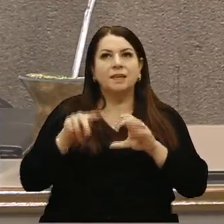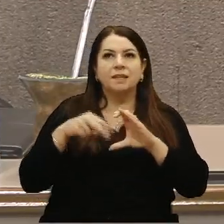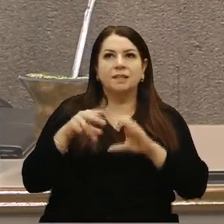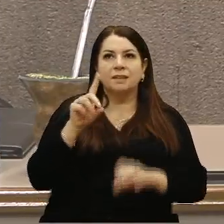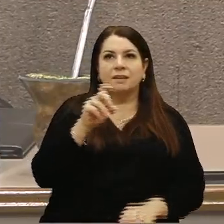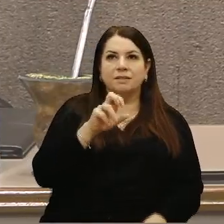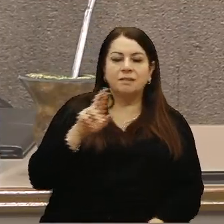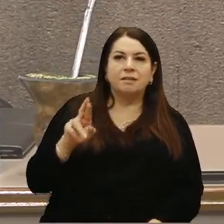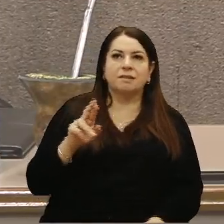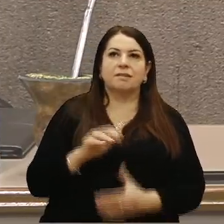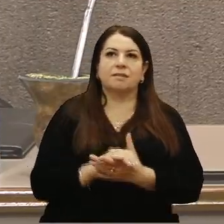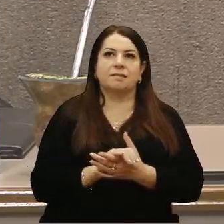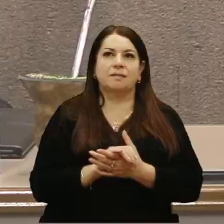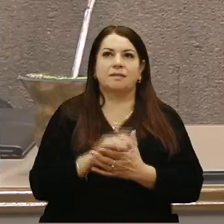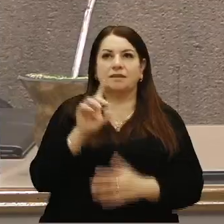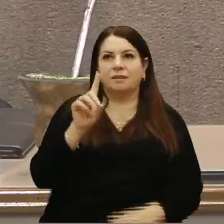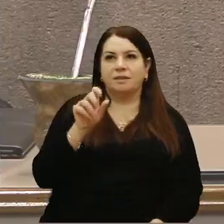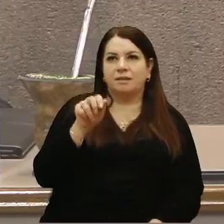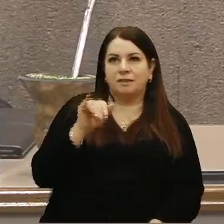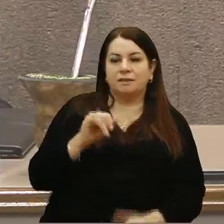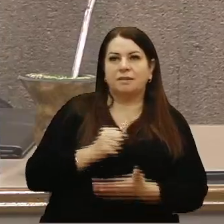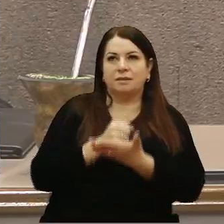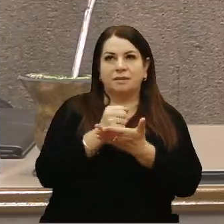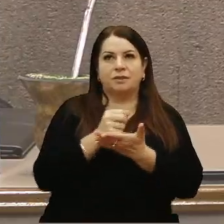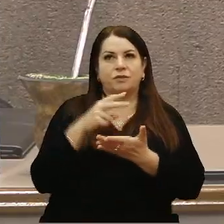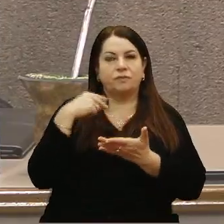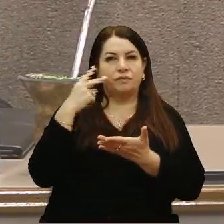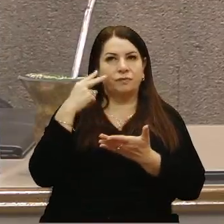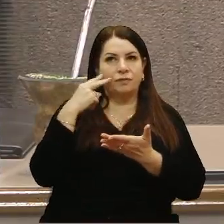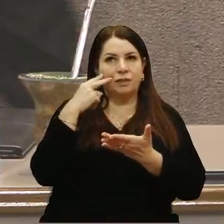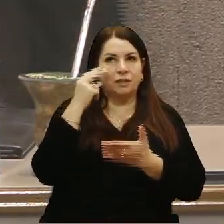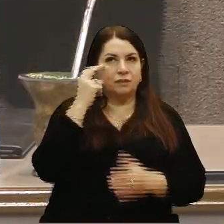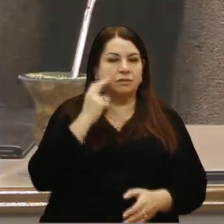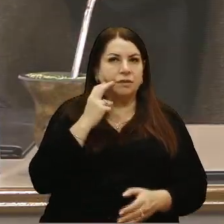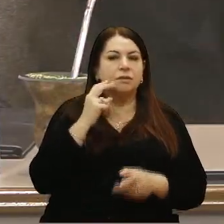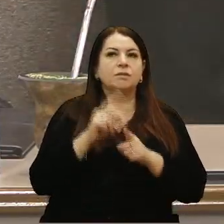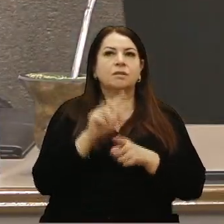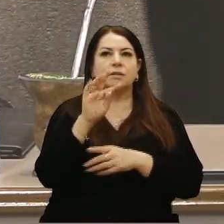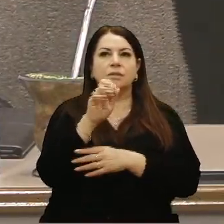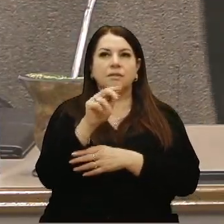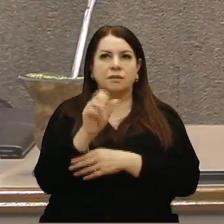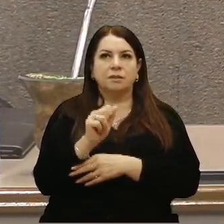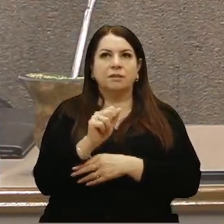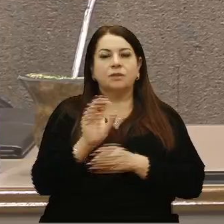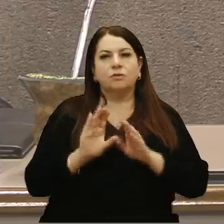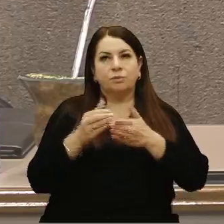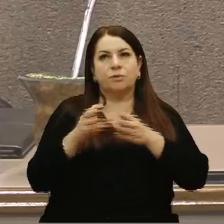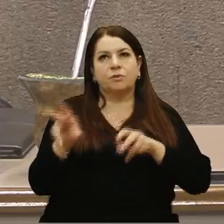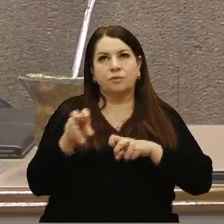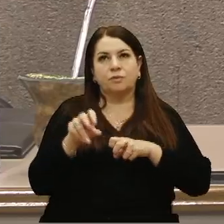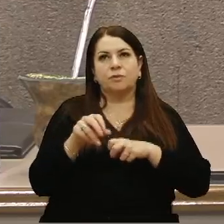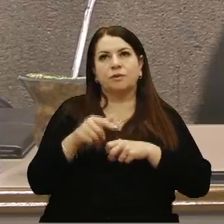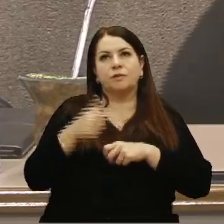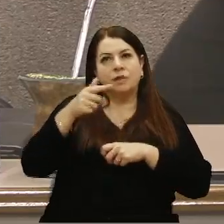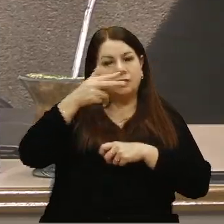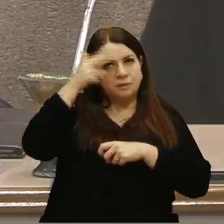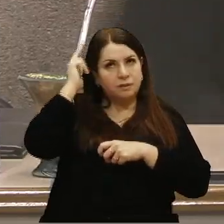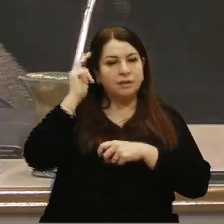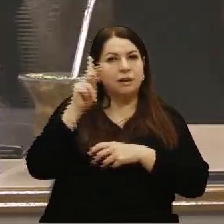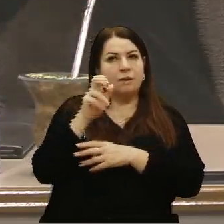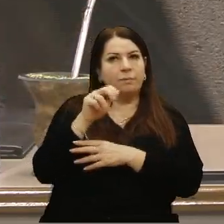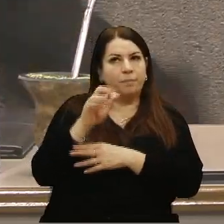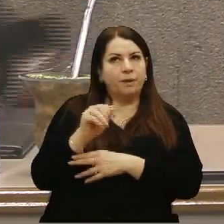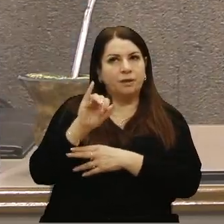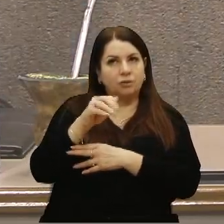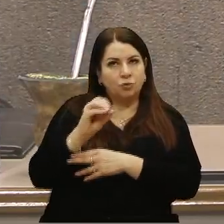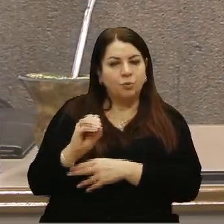Denner, a Dani, assessora do vereador Daniel, a Thalita, da Comissão de Agricultura, o vice-prefeito Nespolo, a Pâmela e o João Pedro,